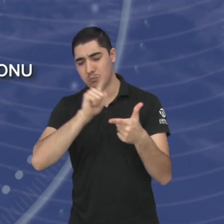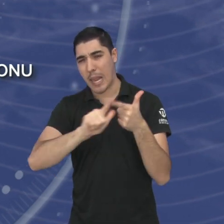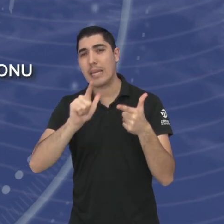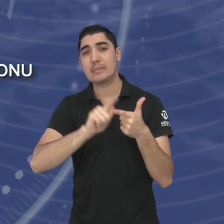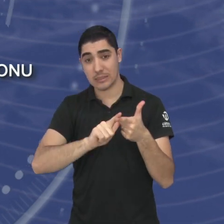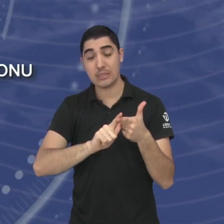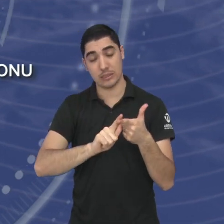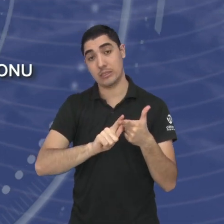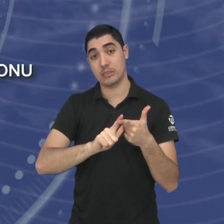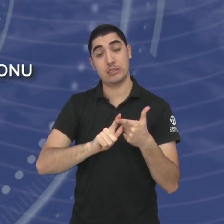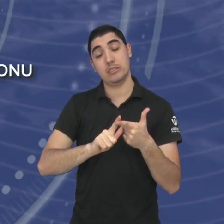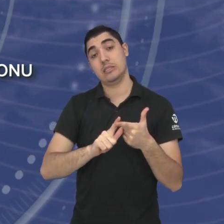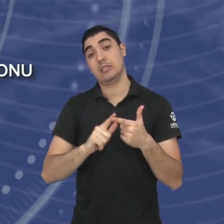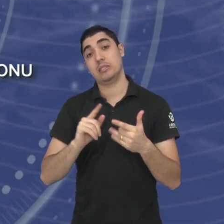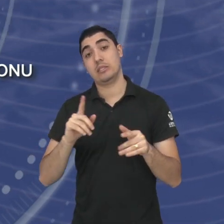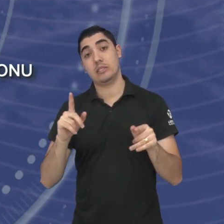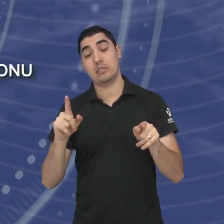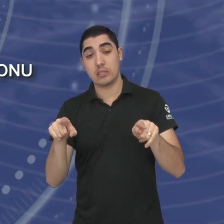Inclusive,